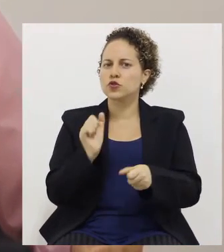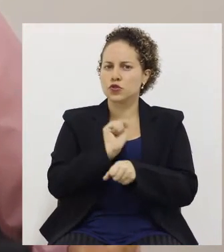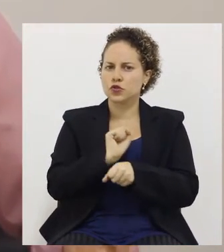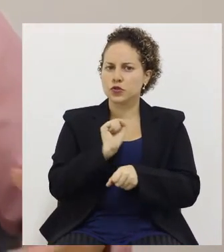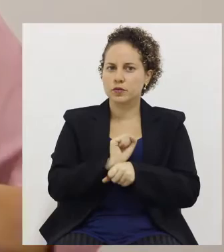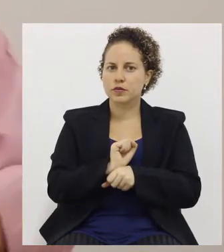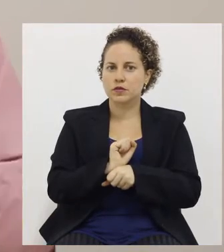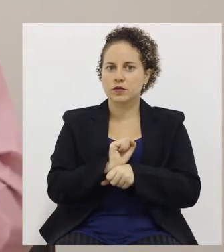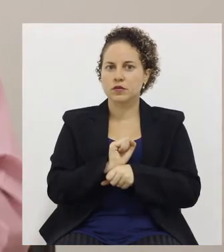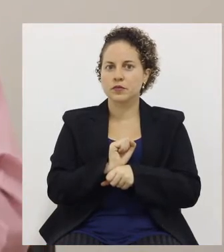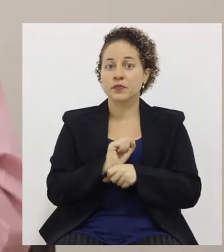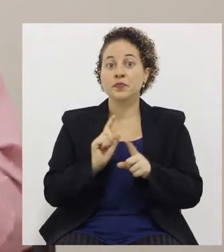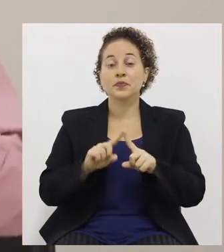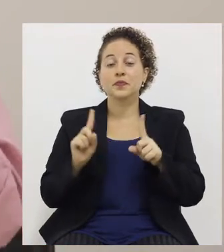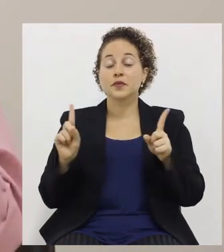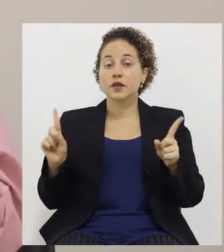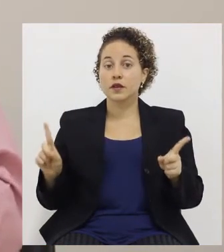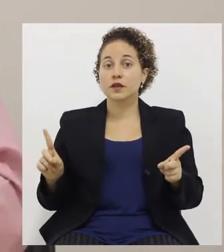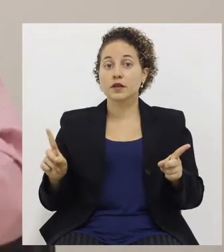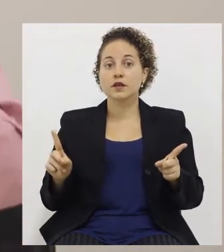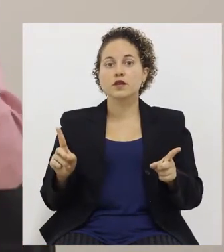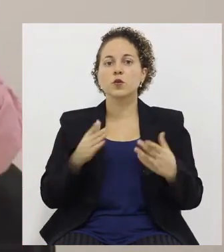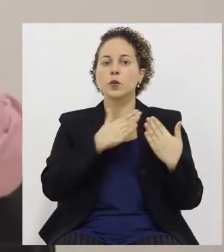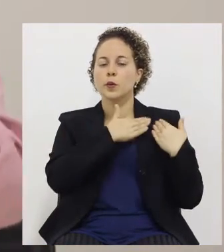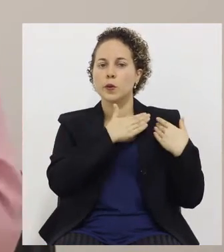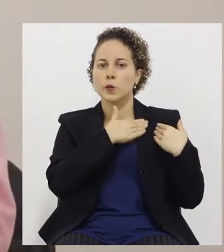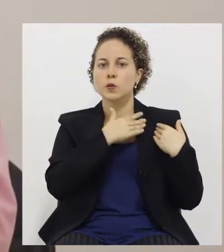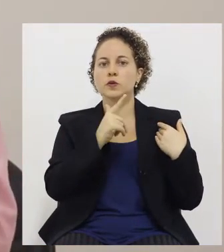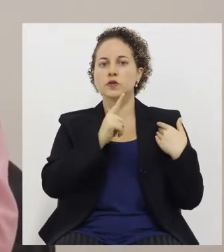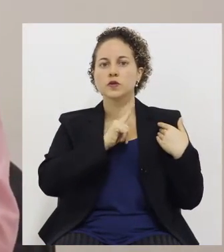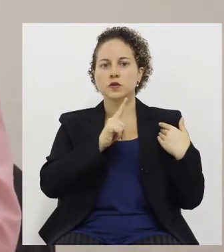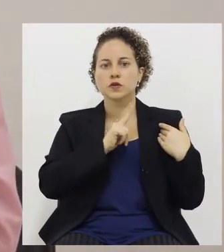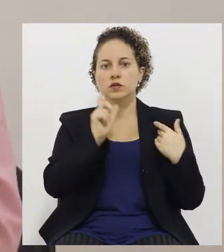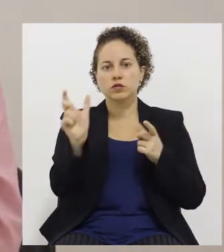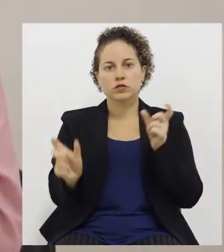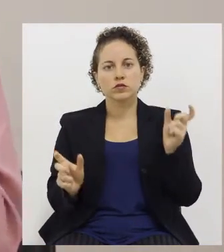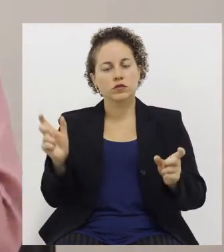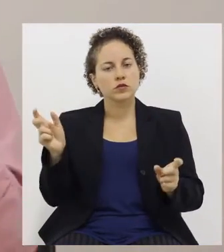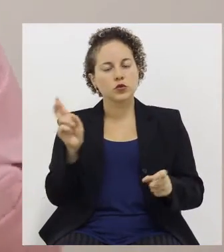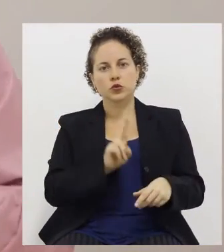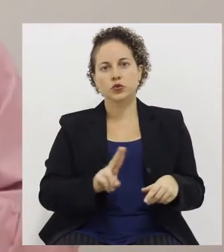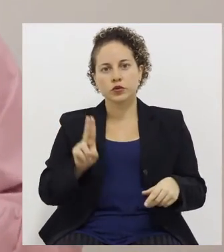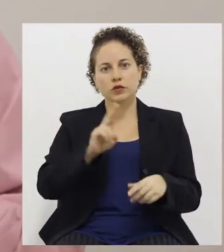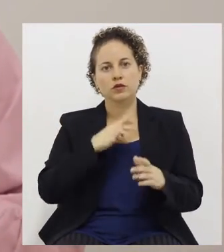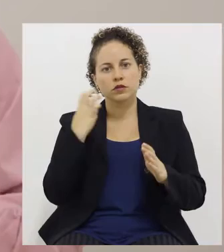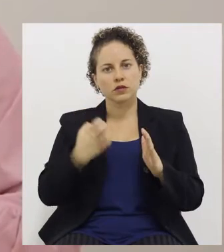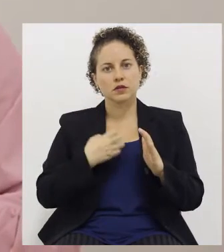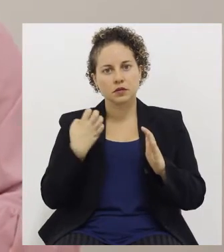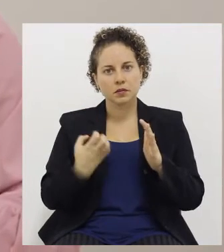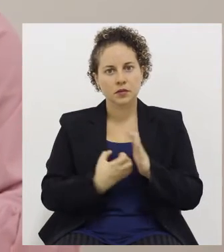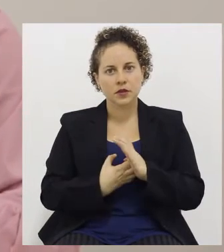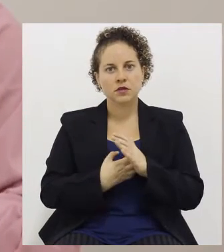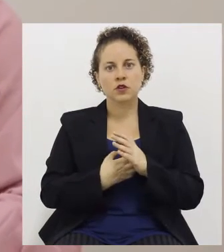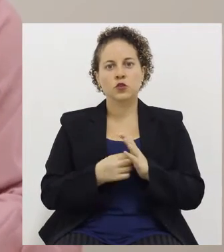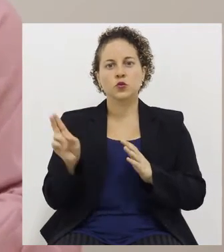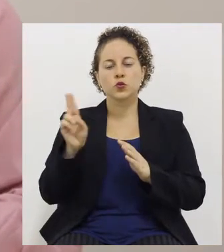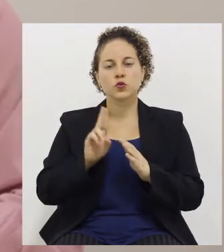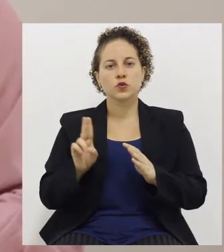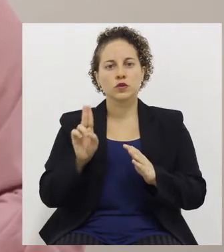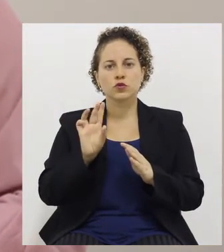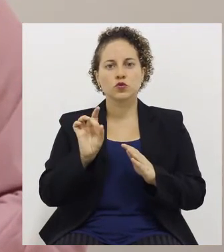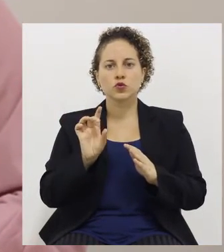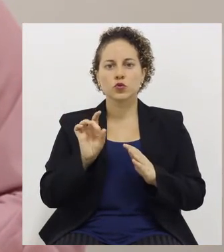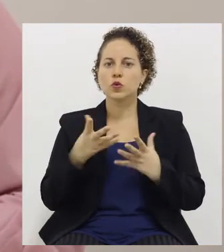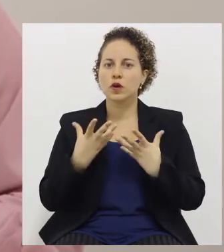espera. Não desta forma. Mas esse compromisso tende a não ser muito utilizado nas empresas porque ele só serve para